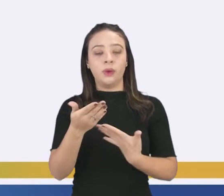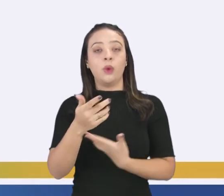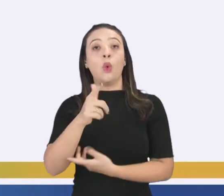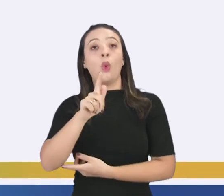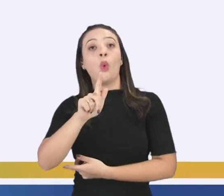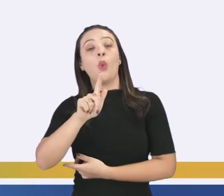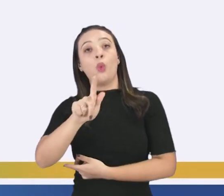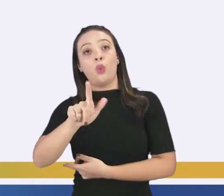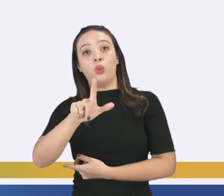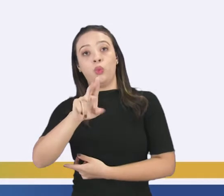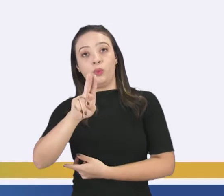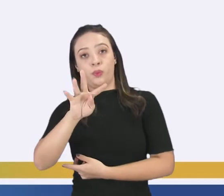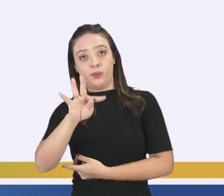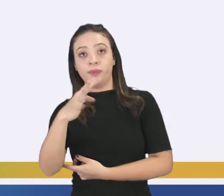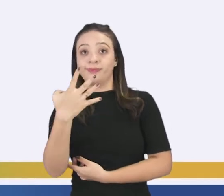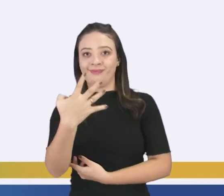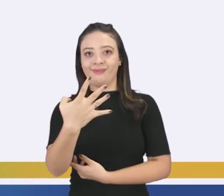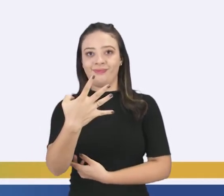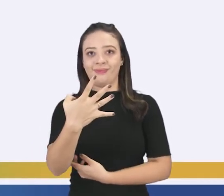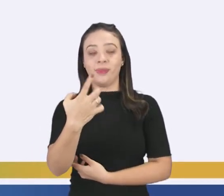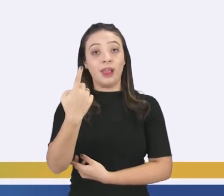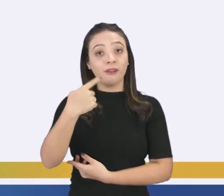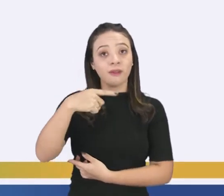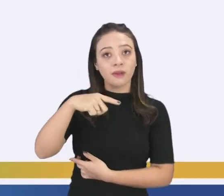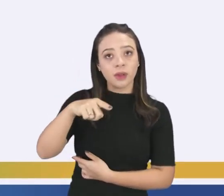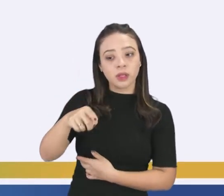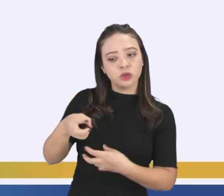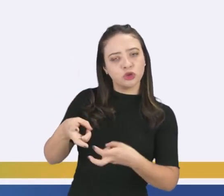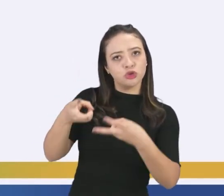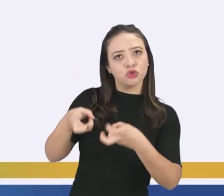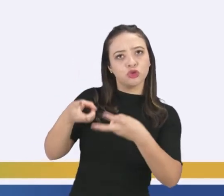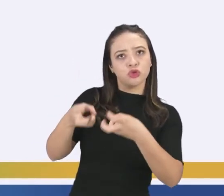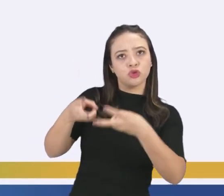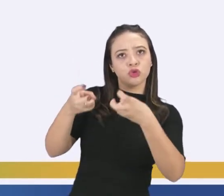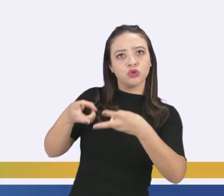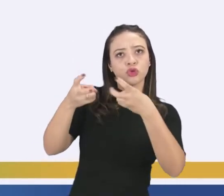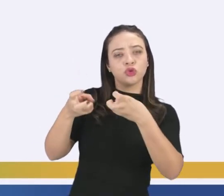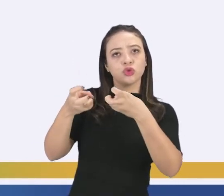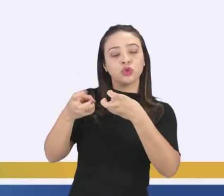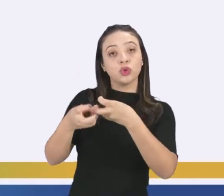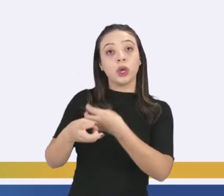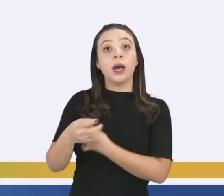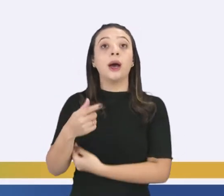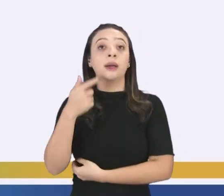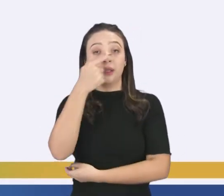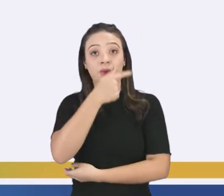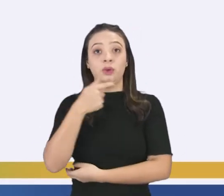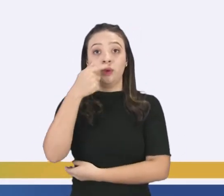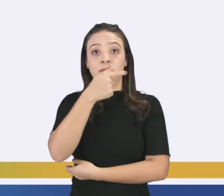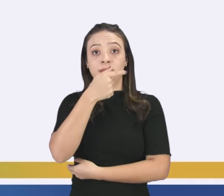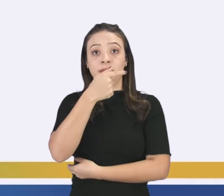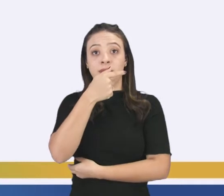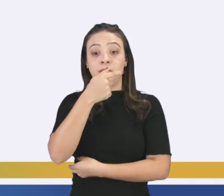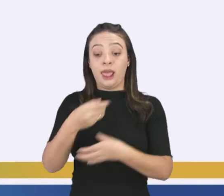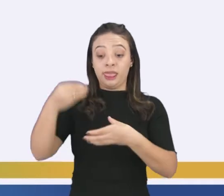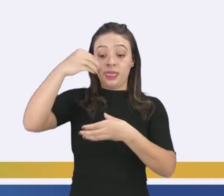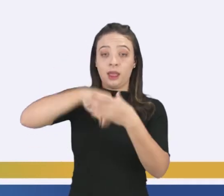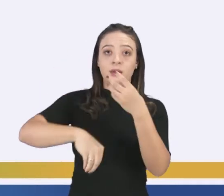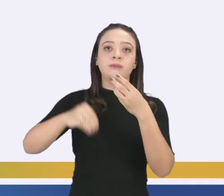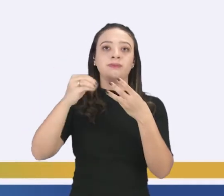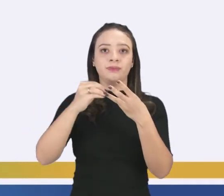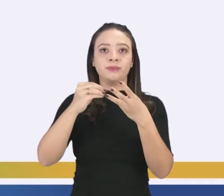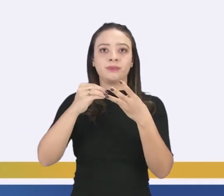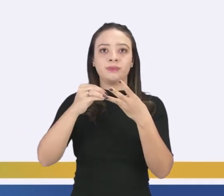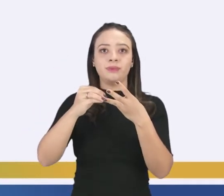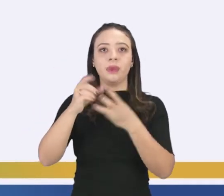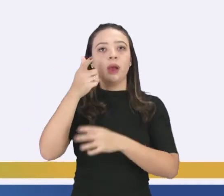GLUT4, ele vai lá e pega a molécula de glicose e leva para dentro da célula e faz todo